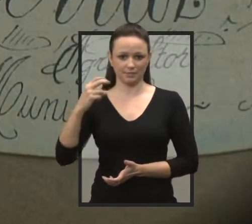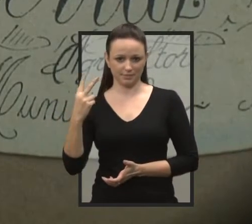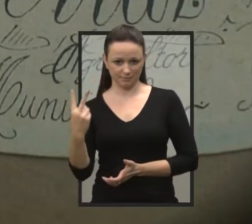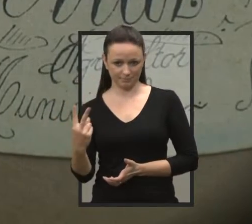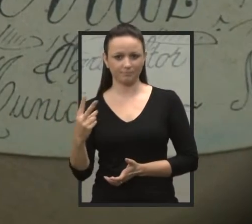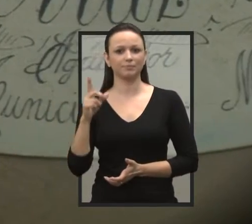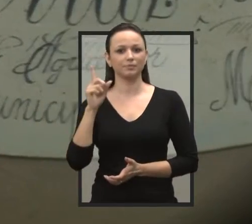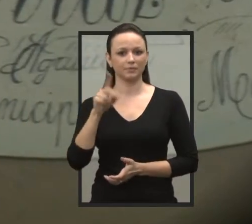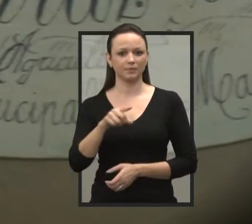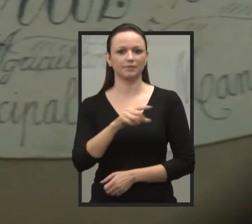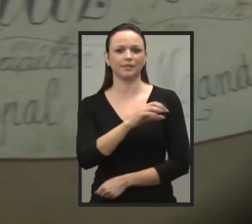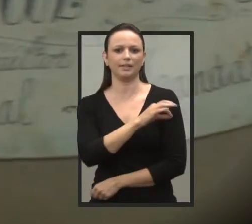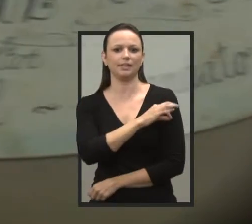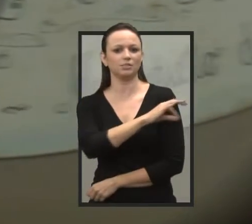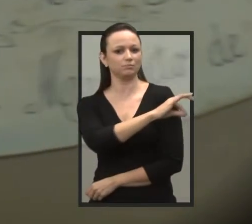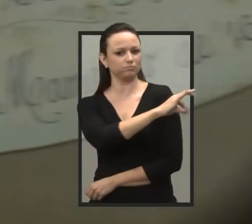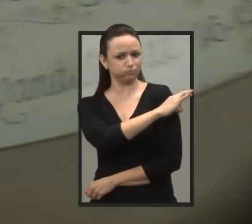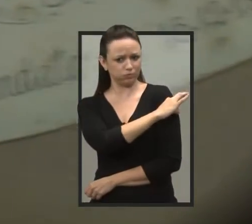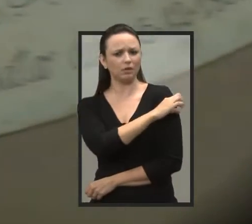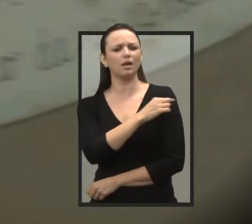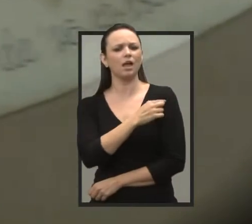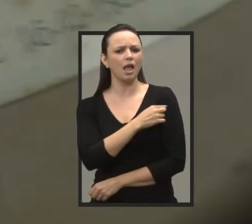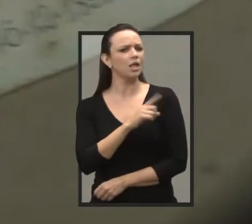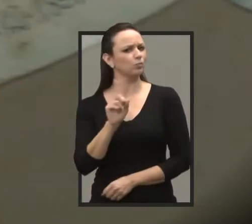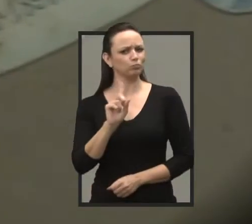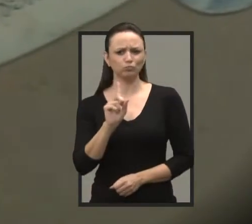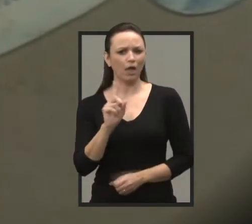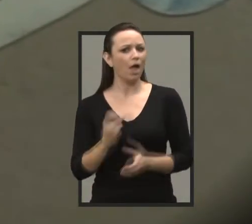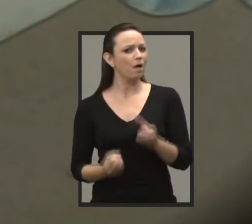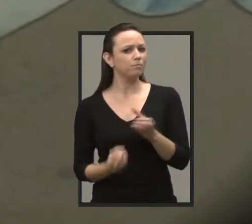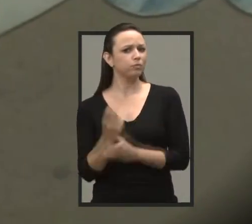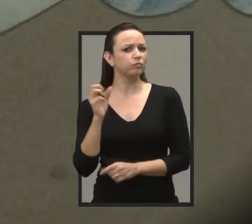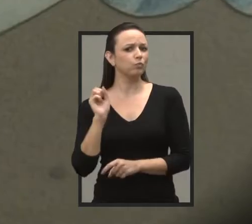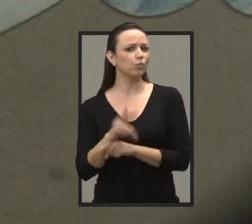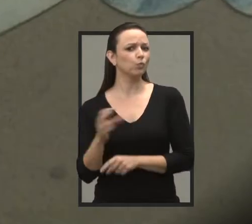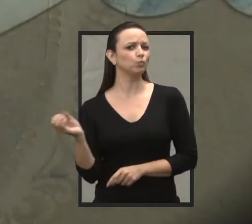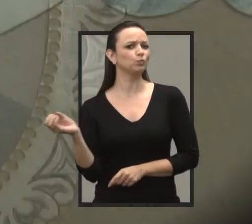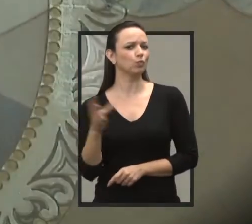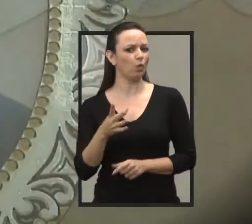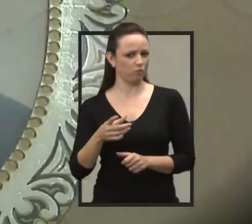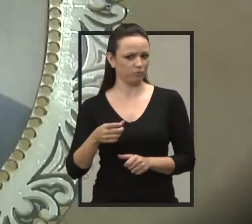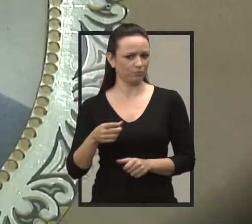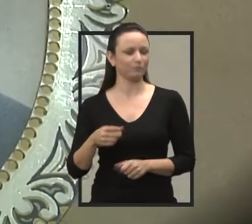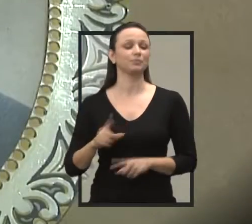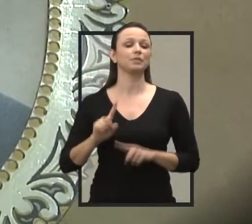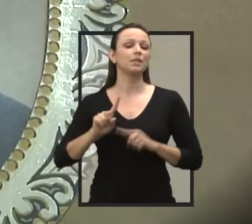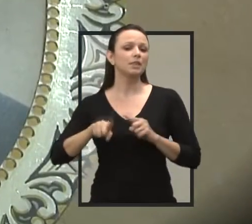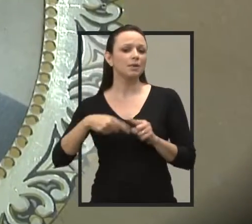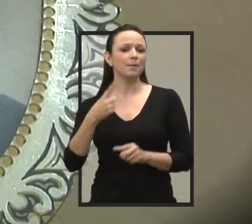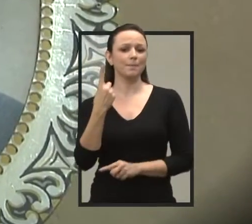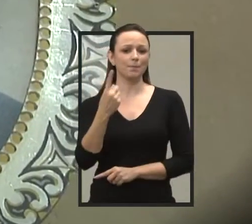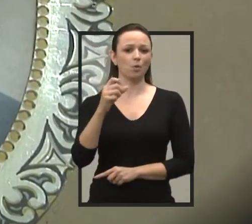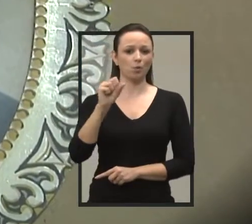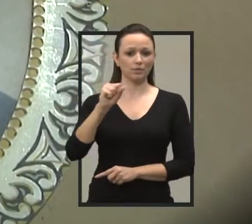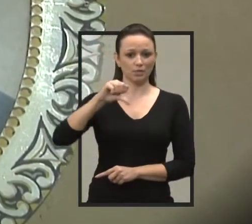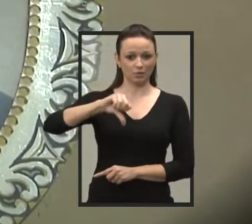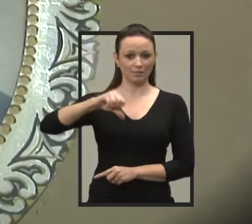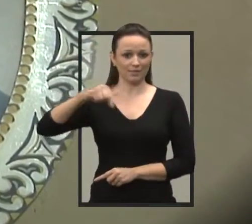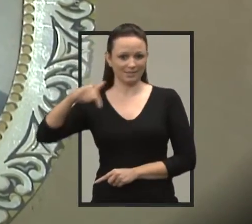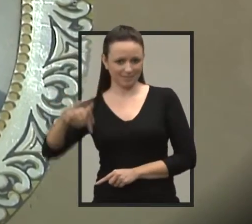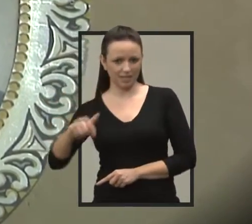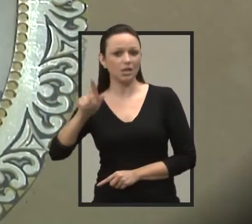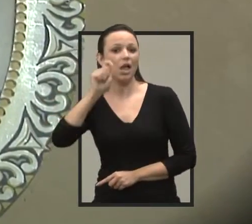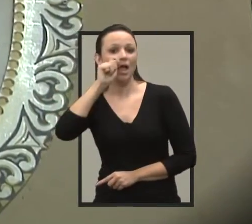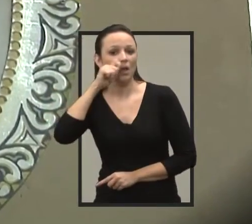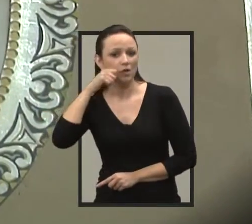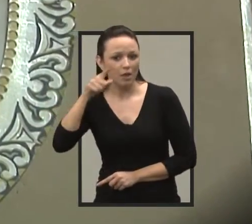eleito intendente municipal, cargo que não existia antes do novo regime político. No ano de 1897,